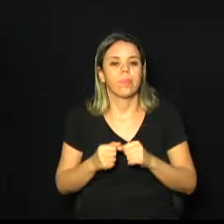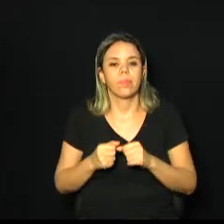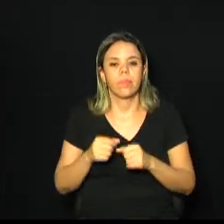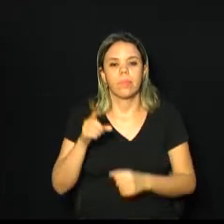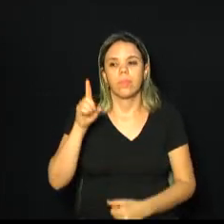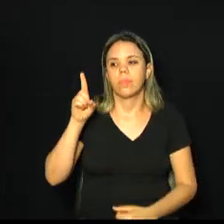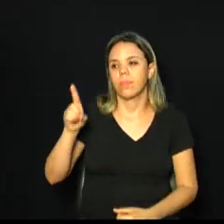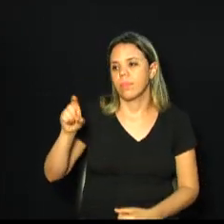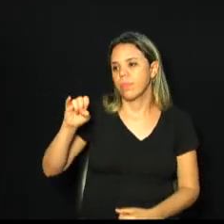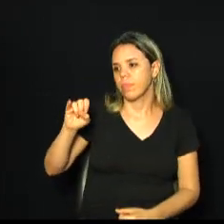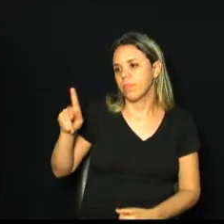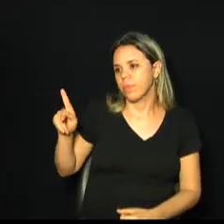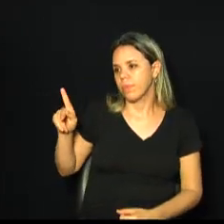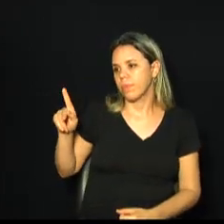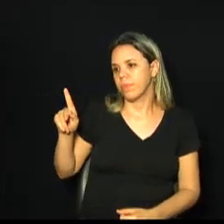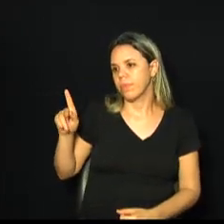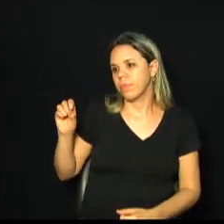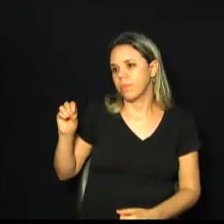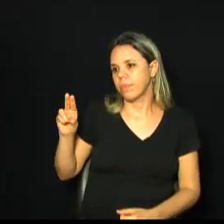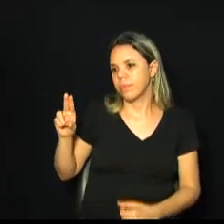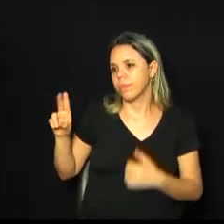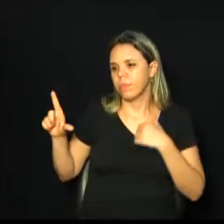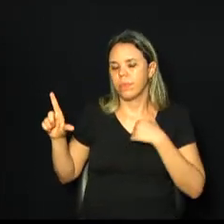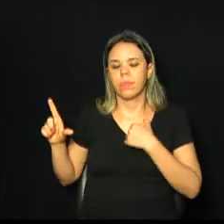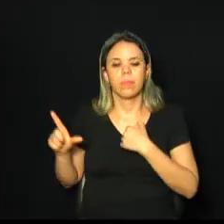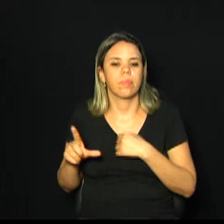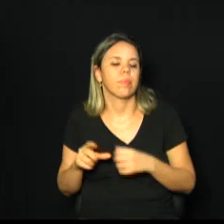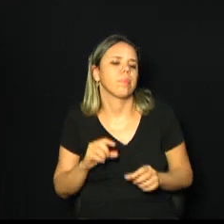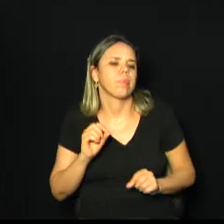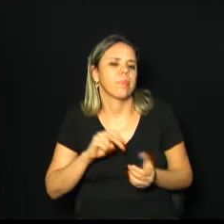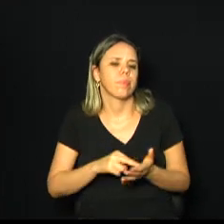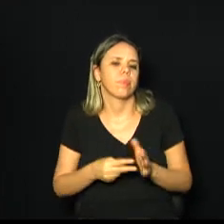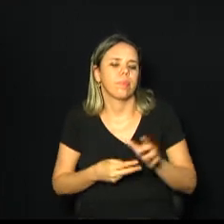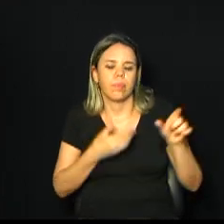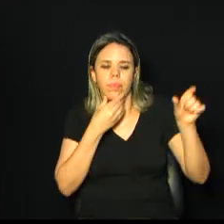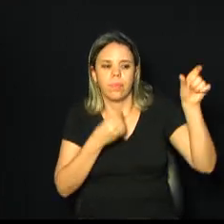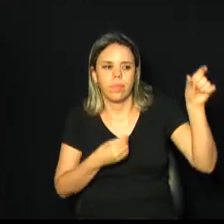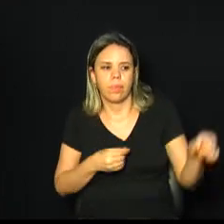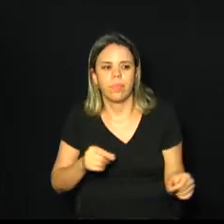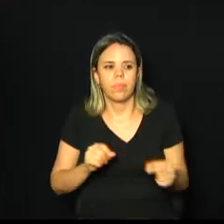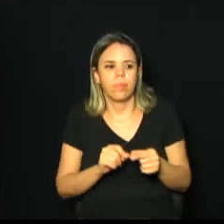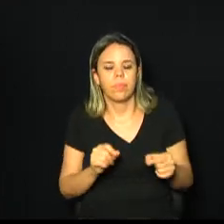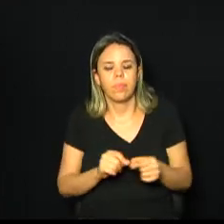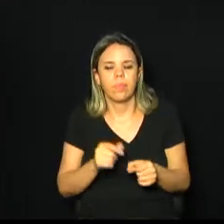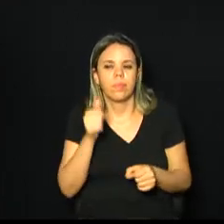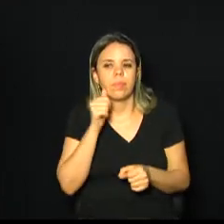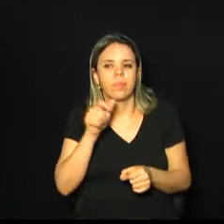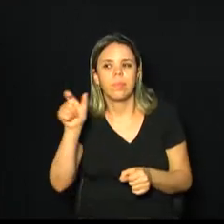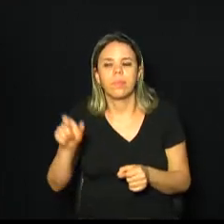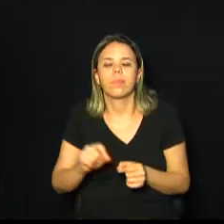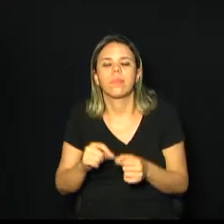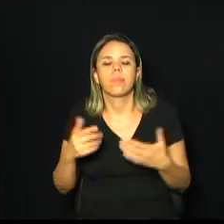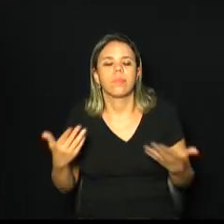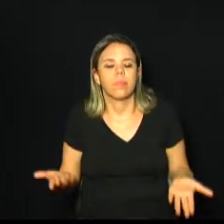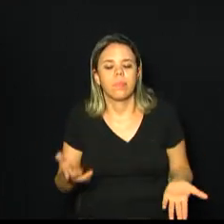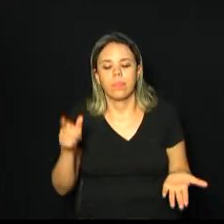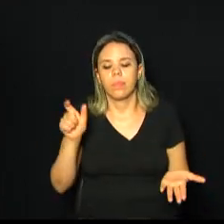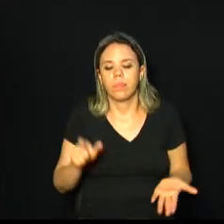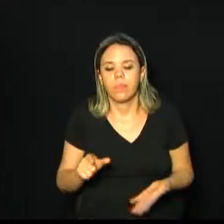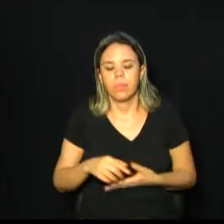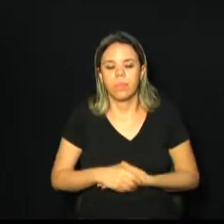DPO, é o Data Protection Officer. O que esse homem faz? O que essa mulher vai fazer? Ele é a